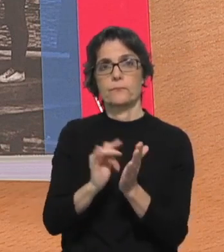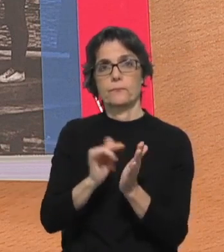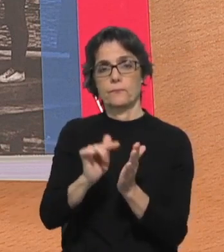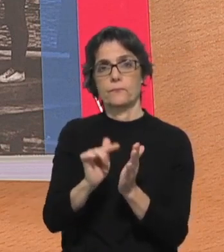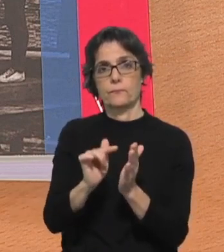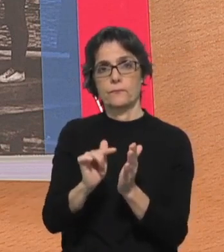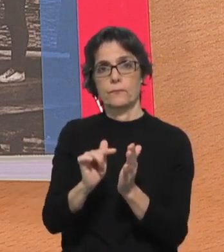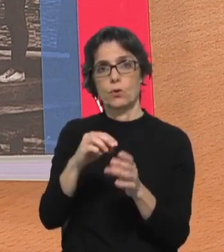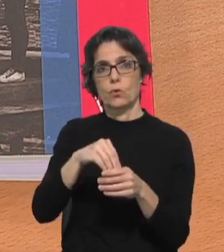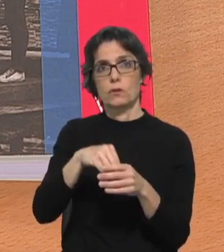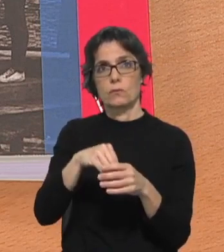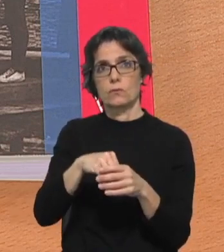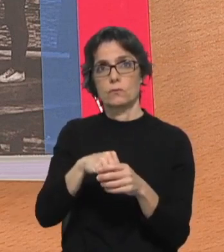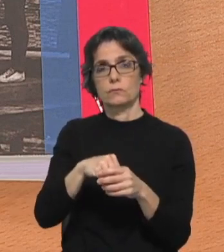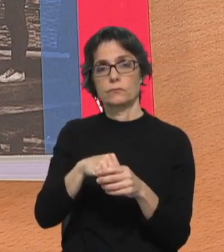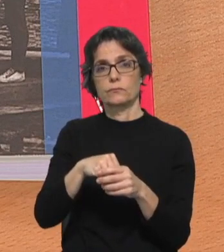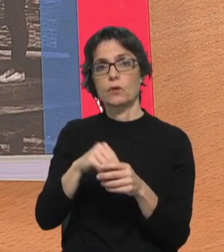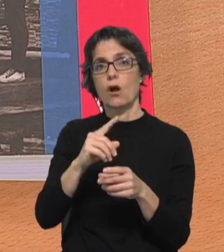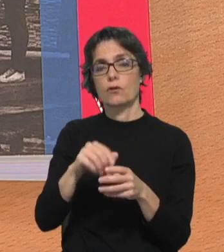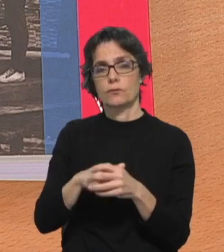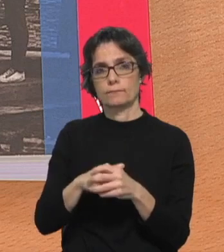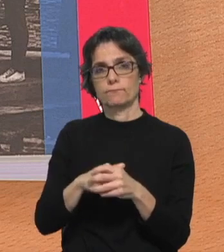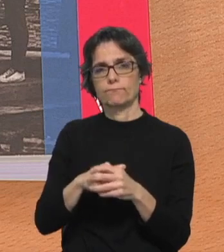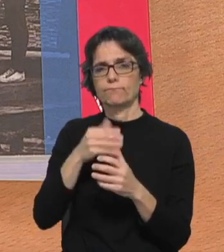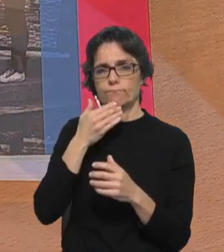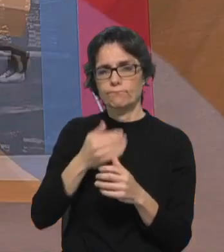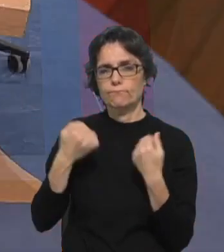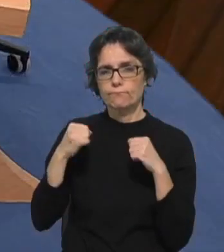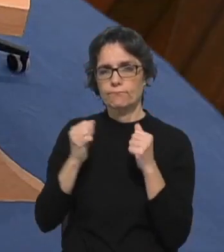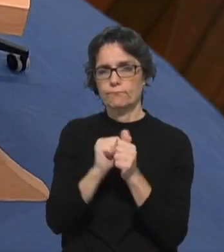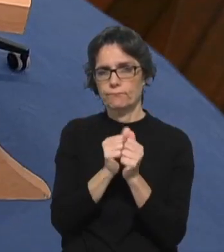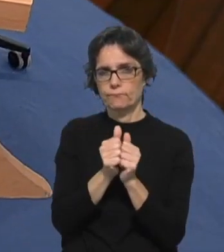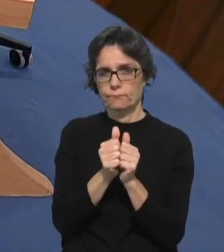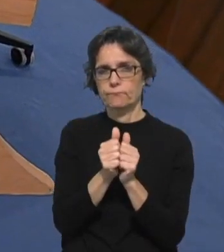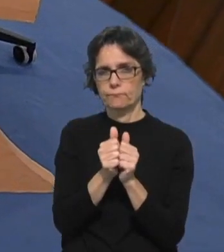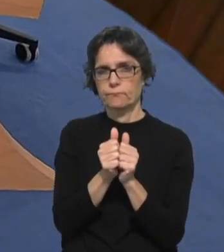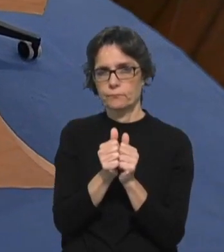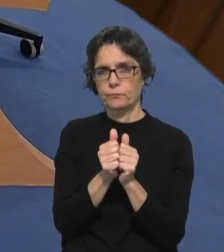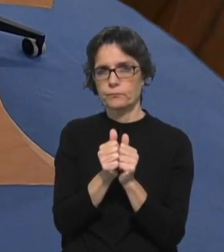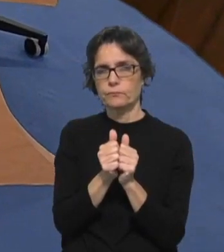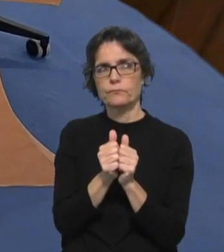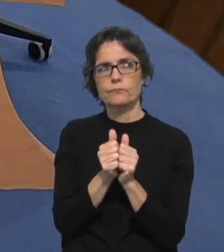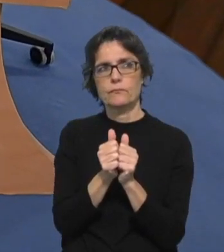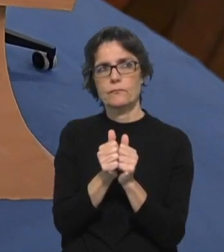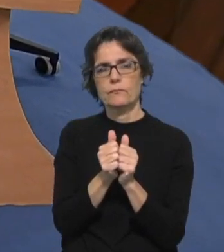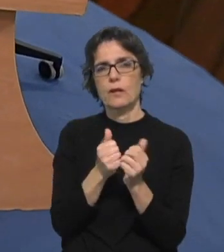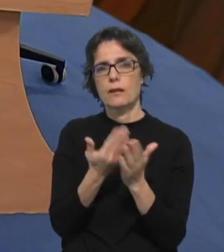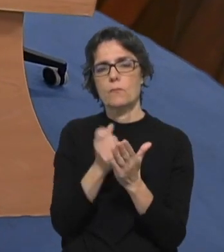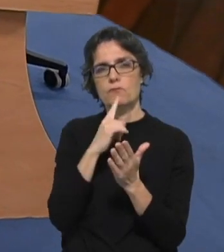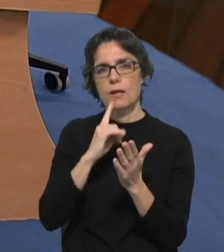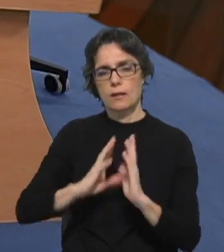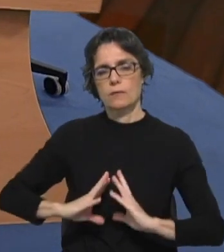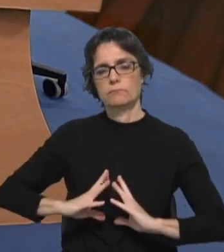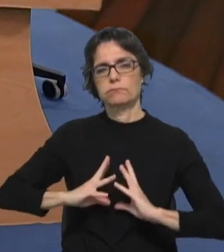por exemplo, esta ideia de que a experiência do treino desportivo, como comportamento, é algo